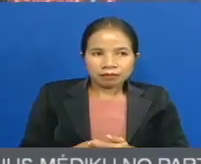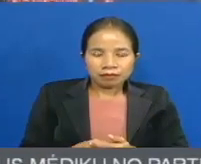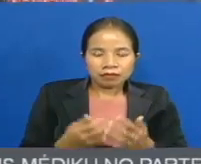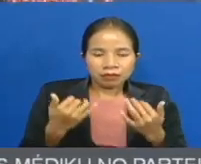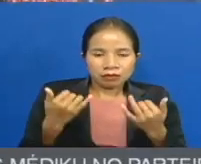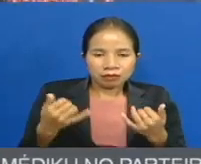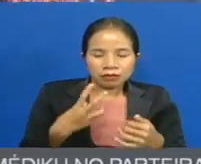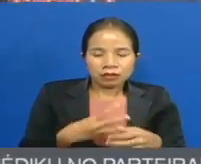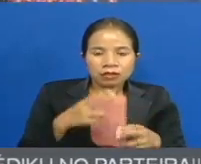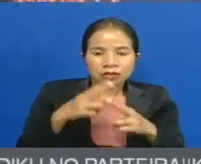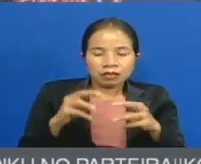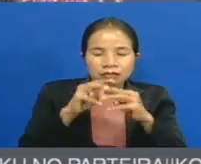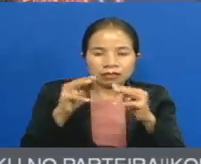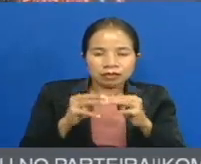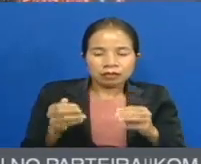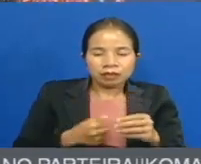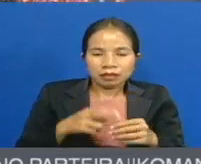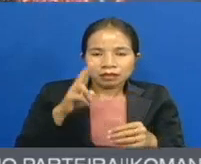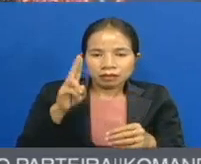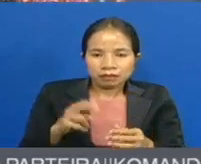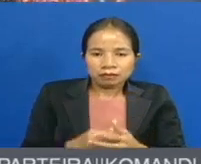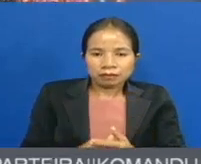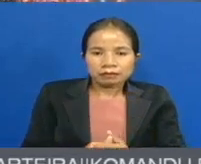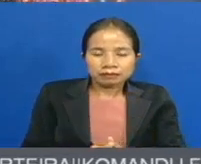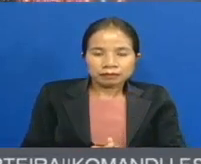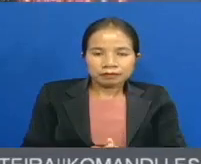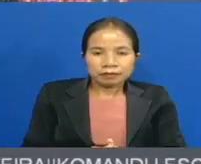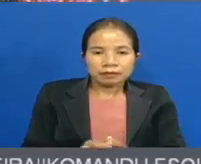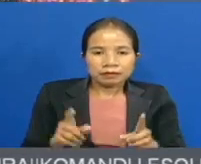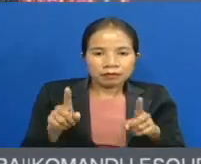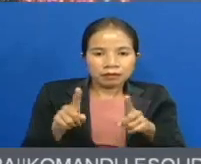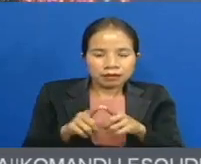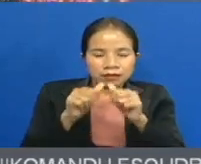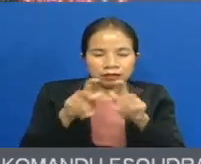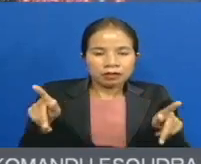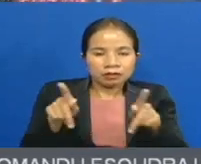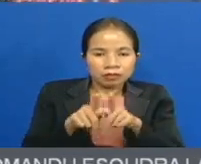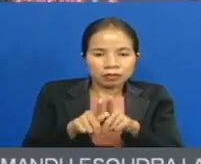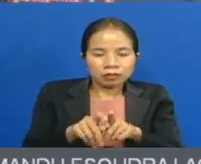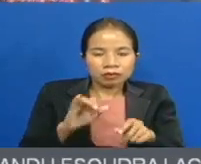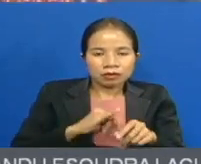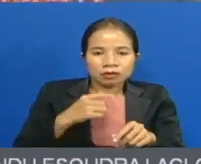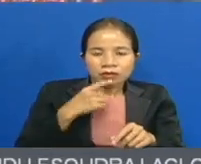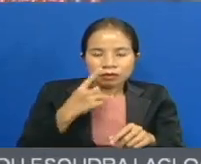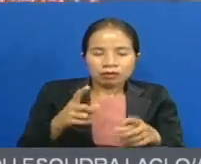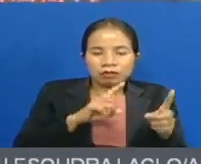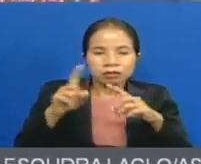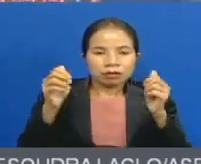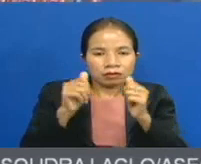e tem vela hanara no município aí liu, mas vê fatin maquira, né? Anta, a nossa nos oposto, a unia, papel, e da mamma e colhe a muito